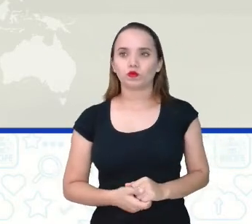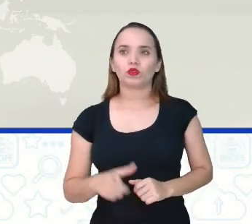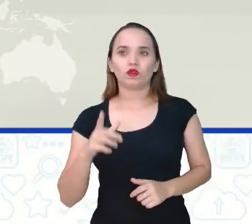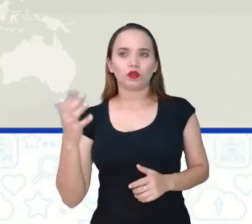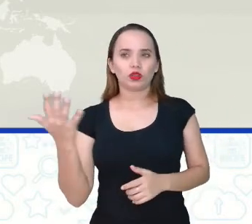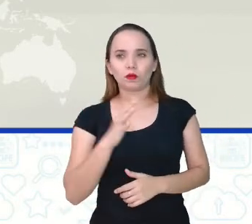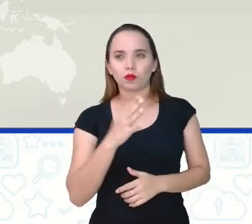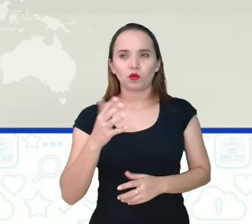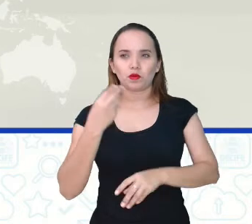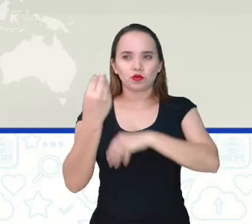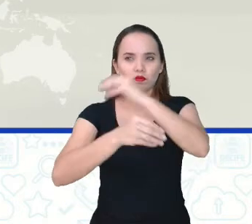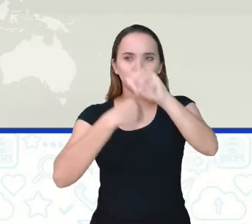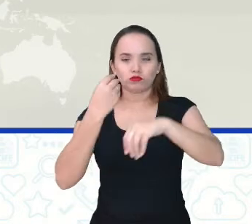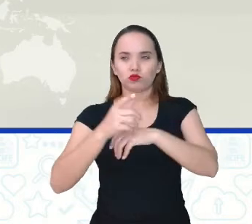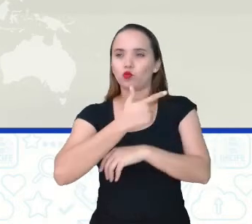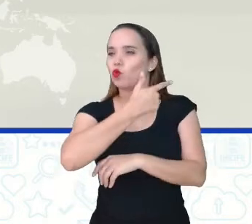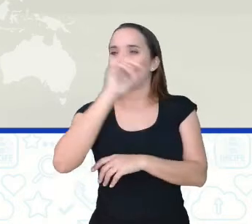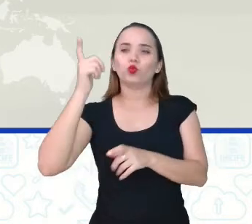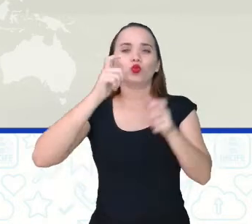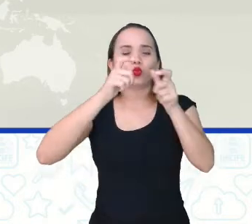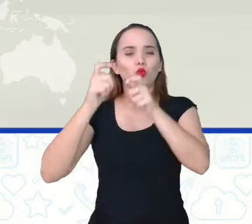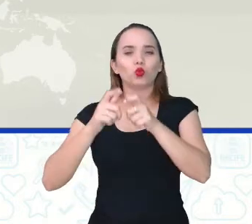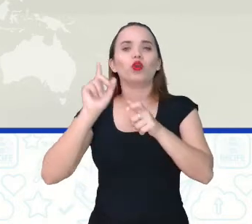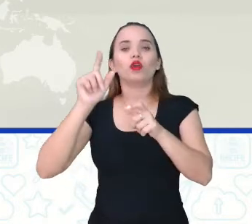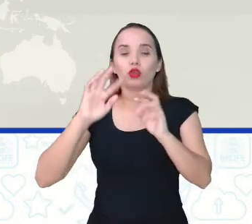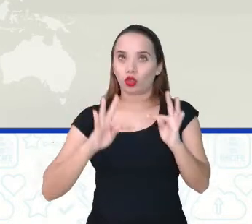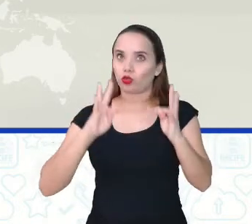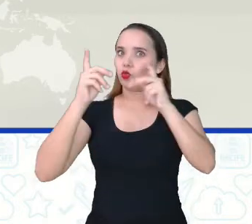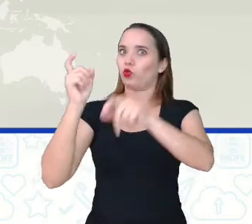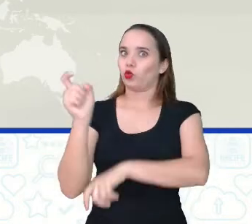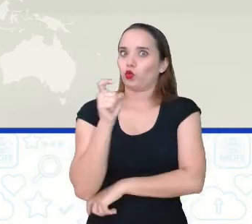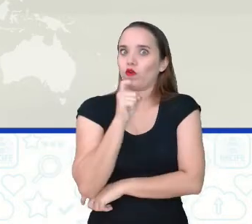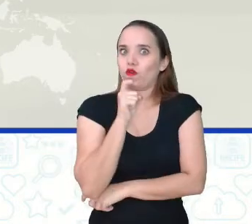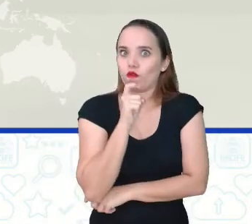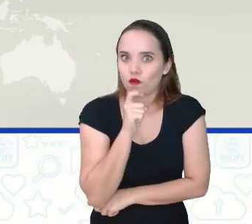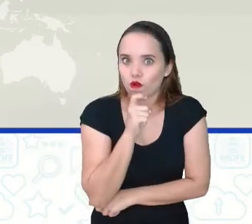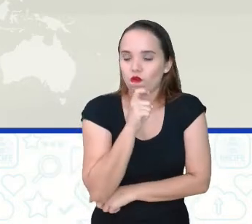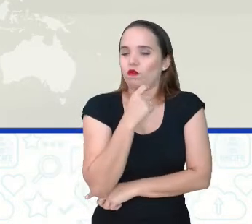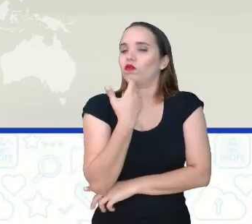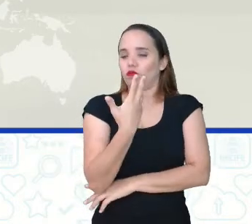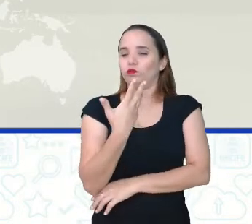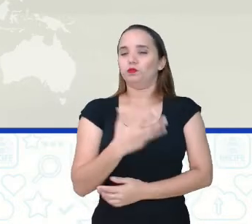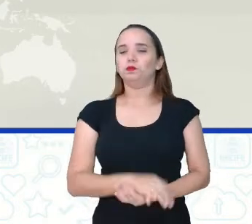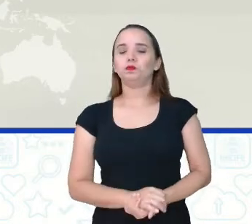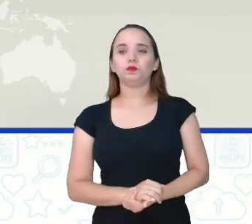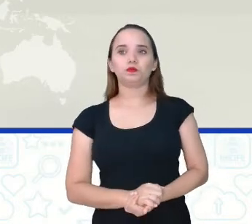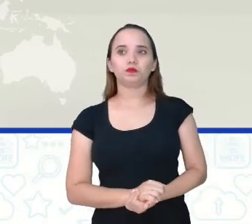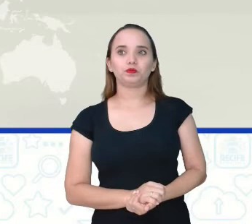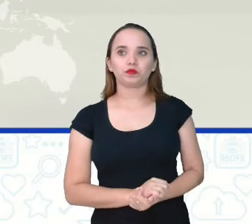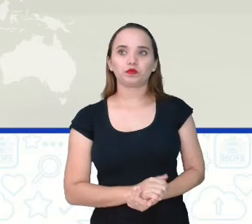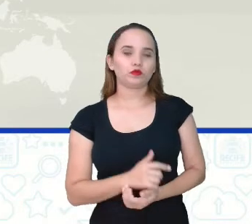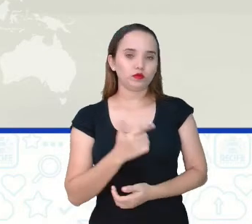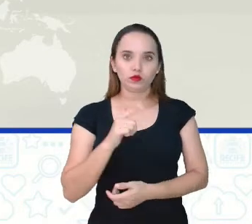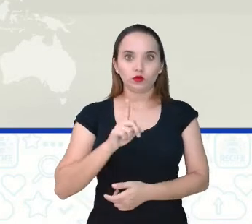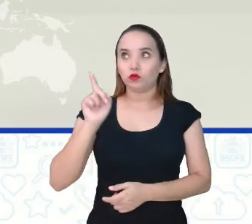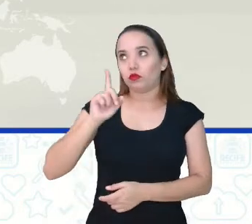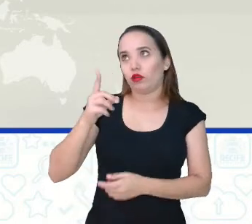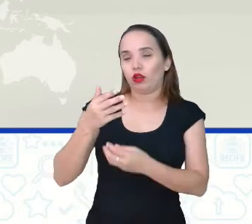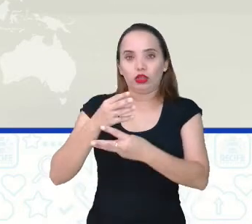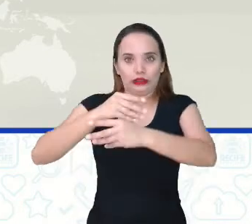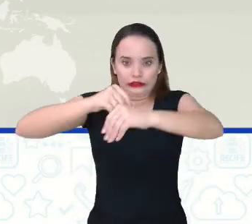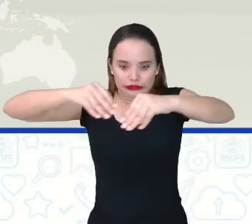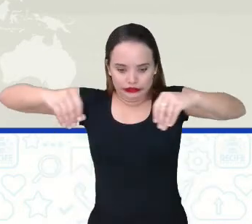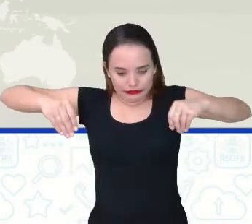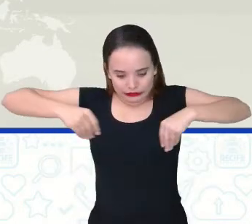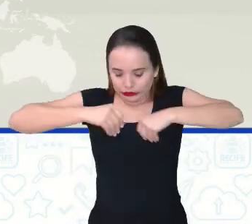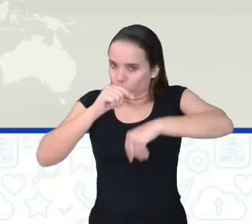Finlândia, a Suécia, a Dinamarca, o Atlântico Norte, que é tudo gelo, né? Exatamente. É tudo gelo, né? Aí não tem terra mesmo não,